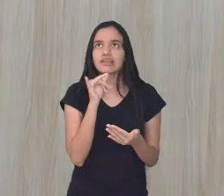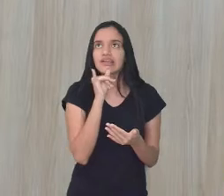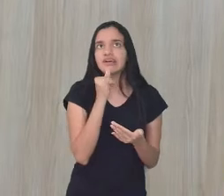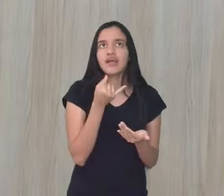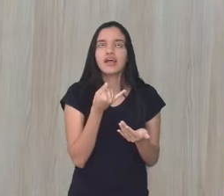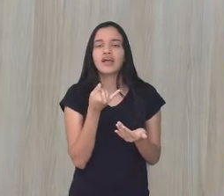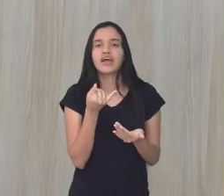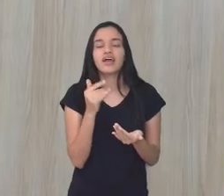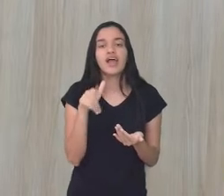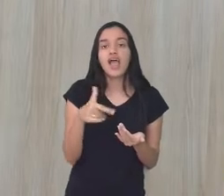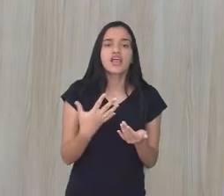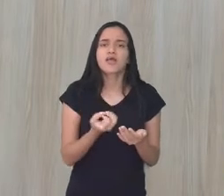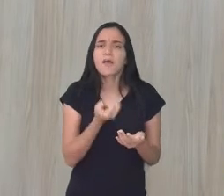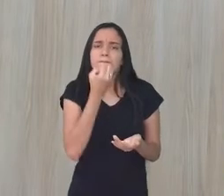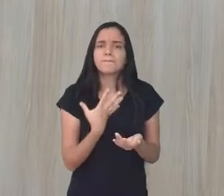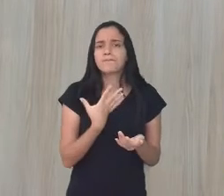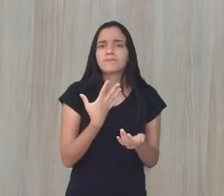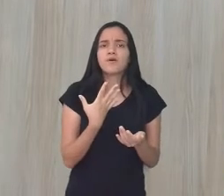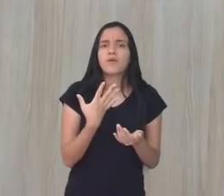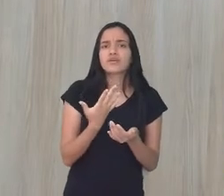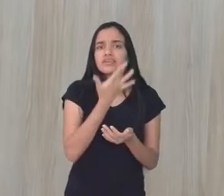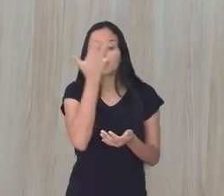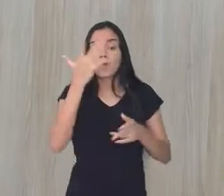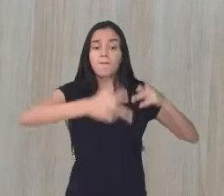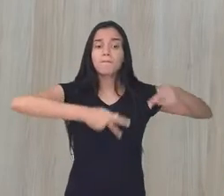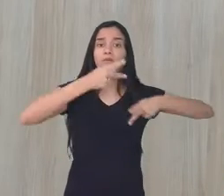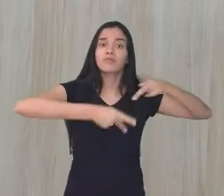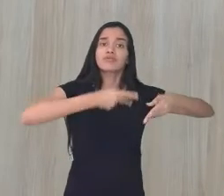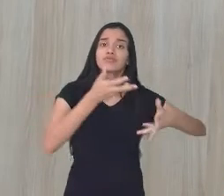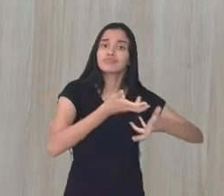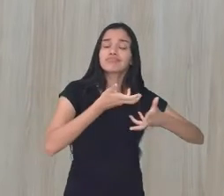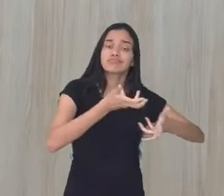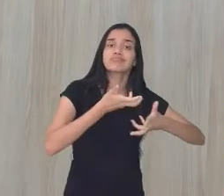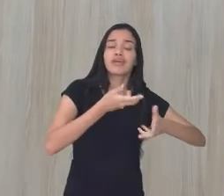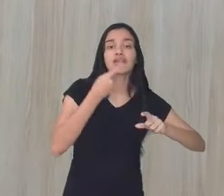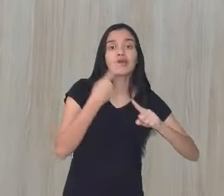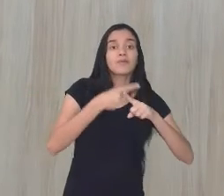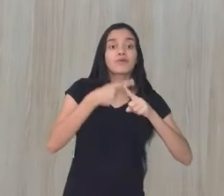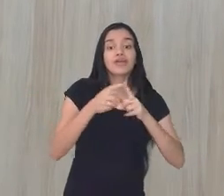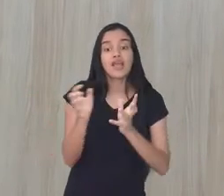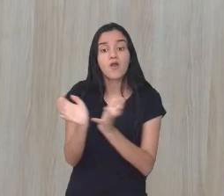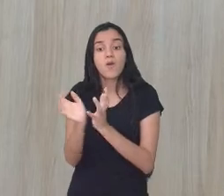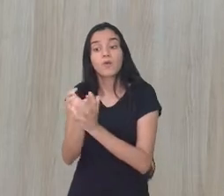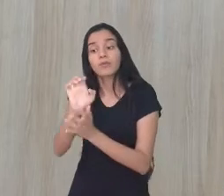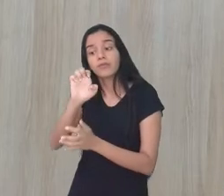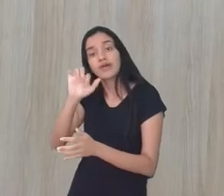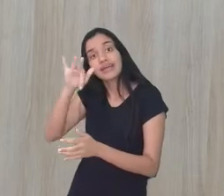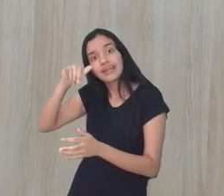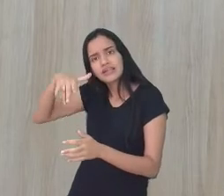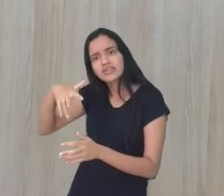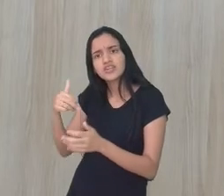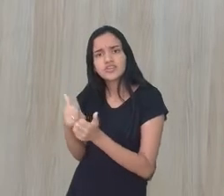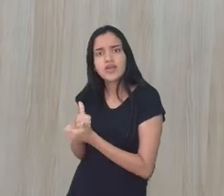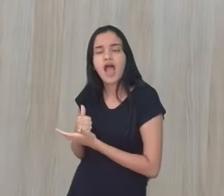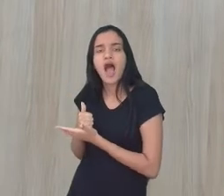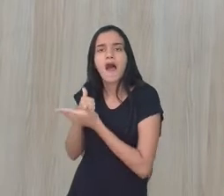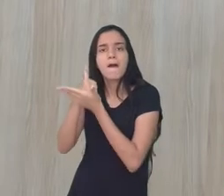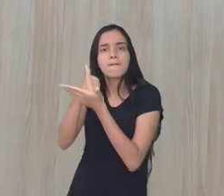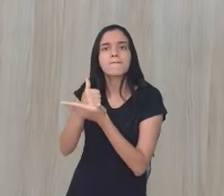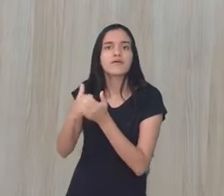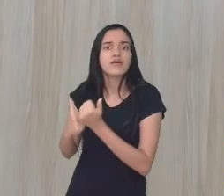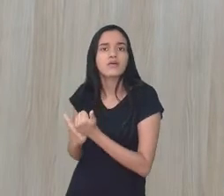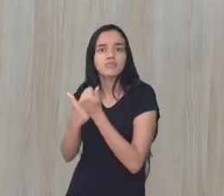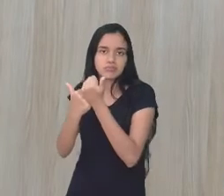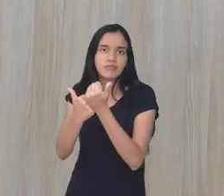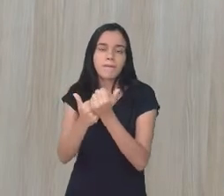muito favorável com o que o pessoal queria, porque a elite, como apoiava ele, também queria um pedacinho ali, né, desse